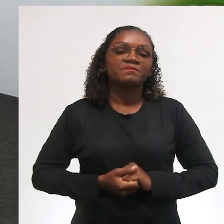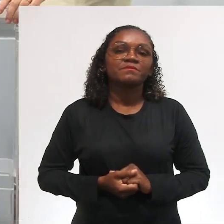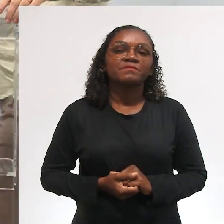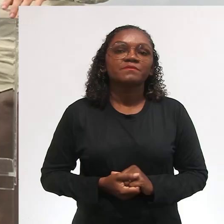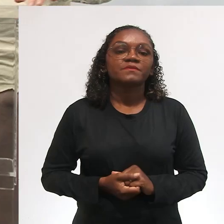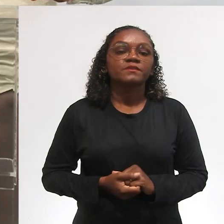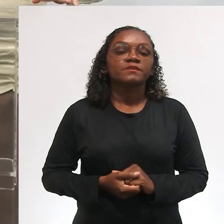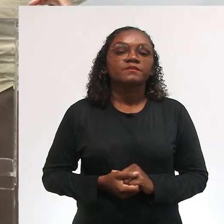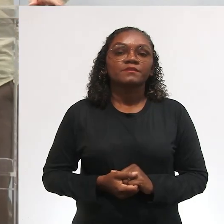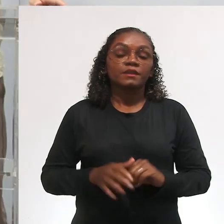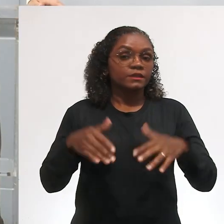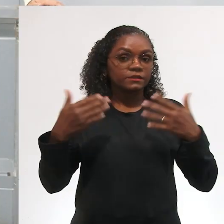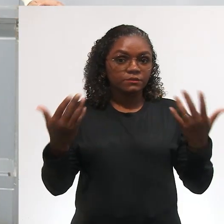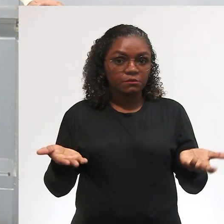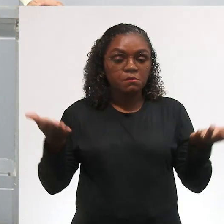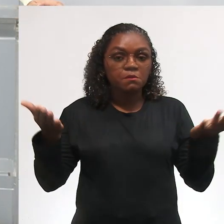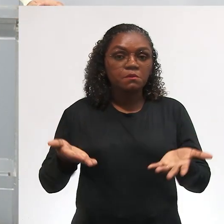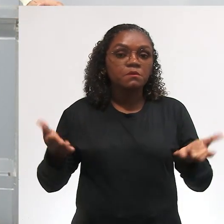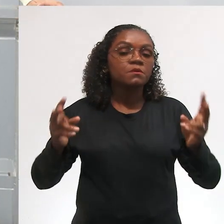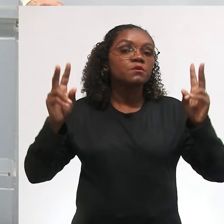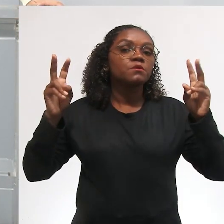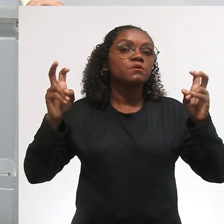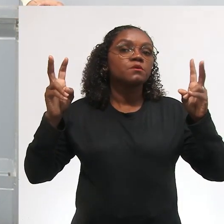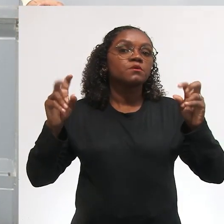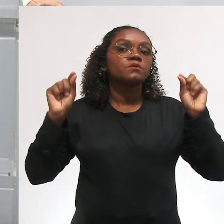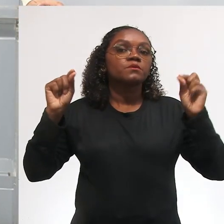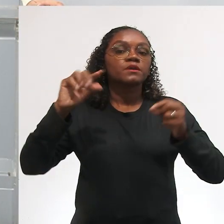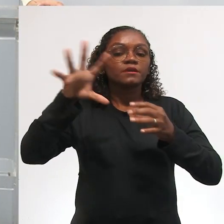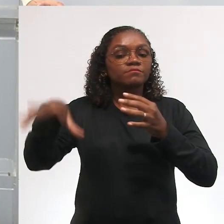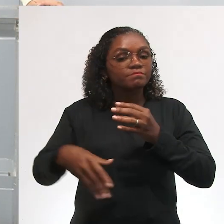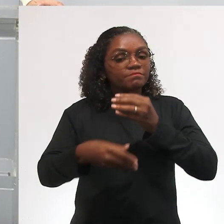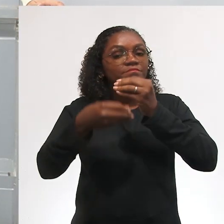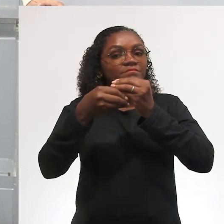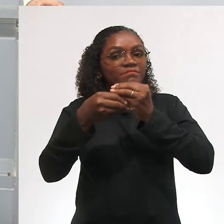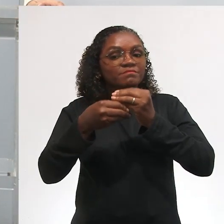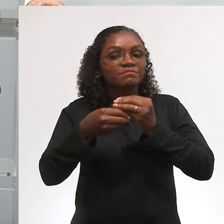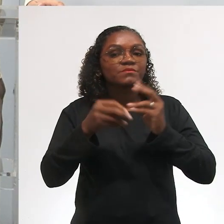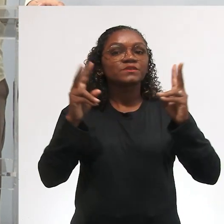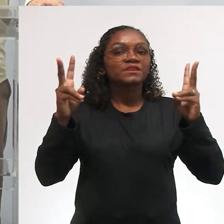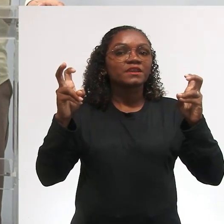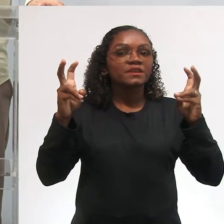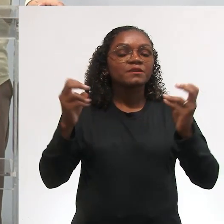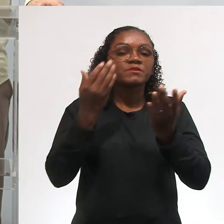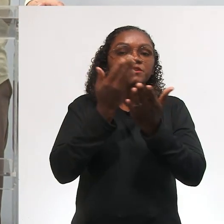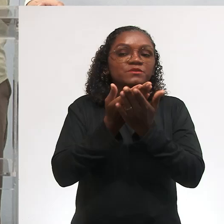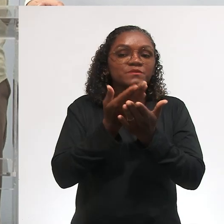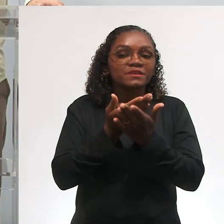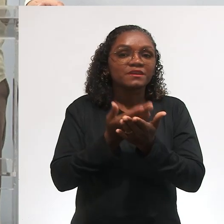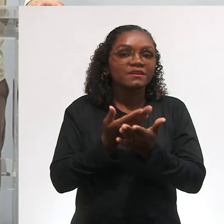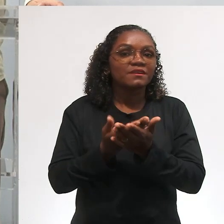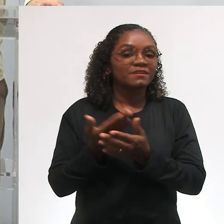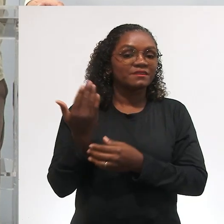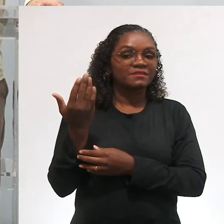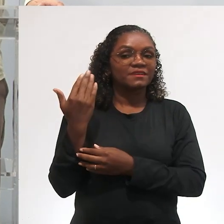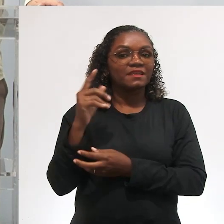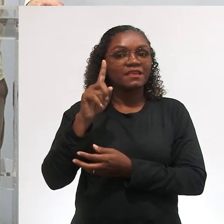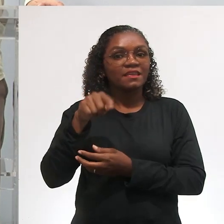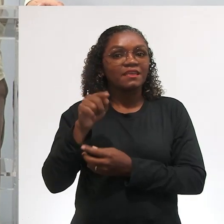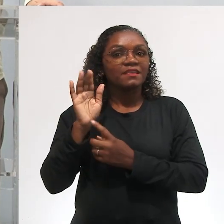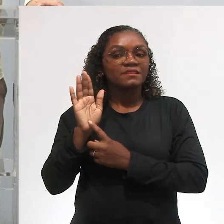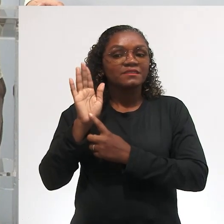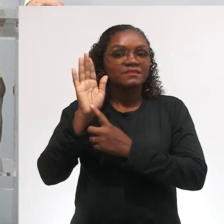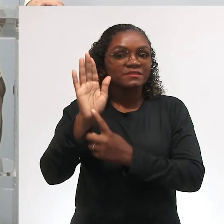bem, na aula de hoje nós vamos complementar um pouco dos assuntos estudados na aula anterior. Na